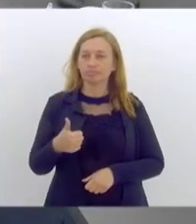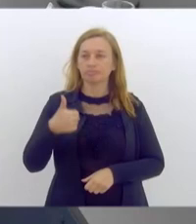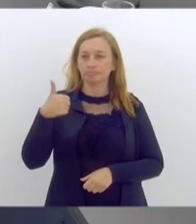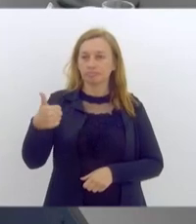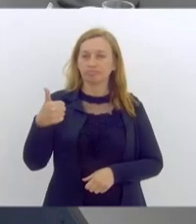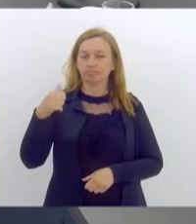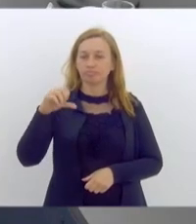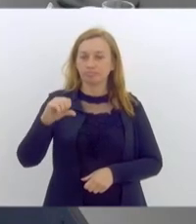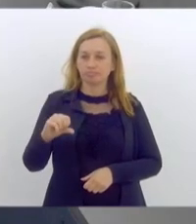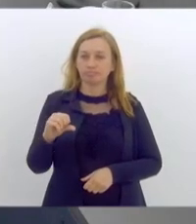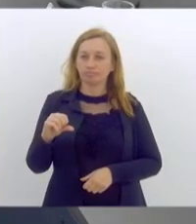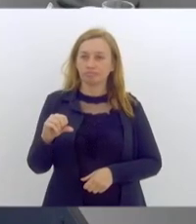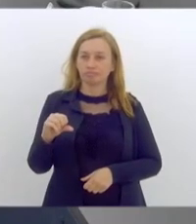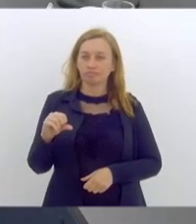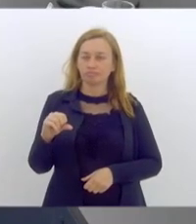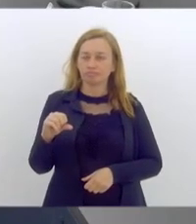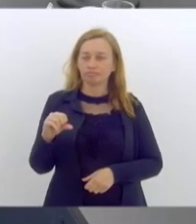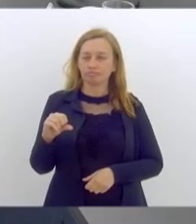19